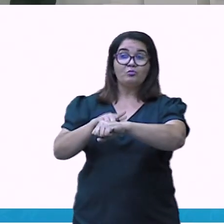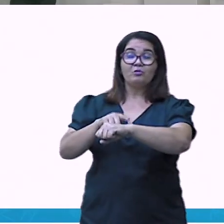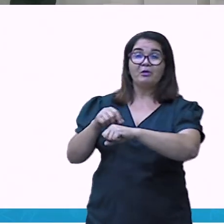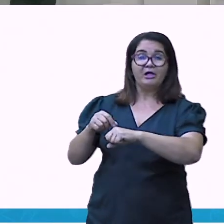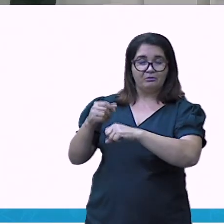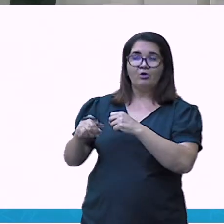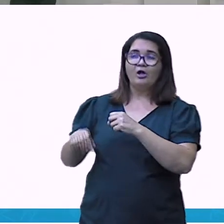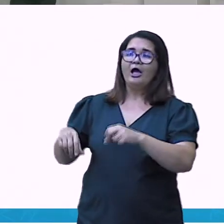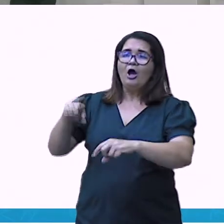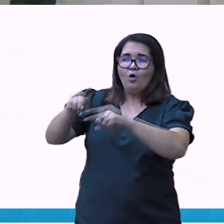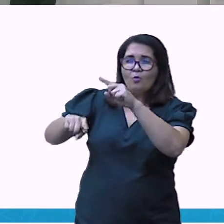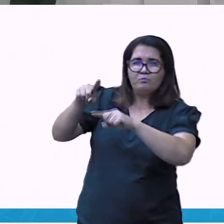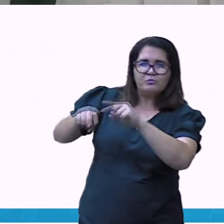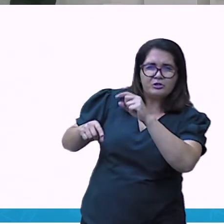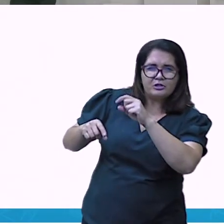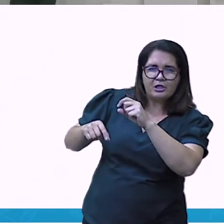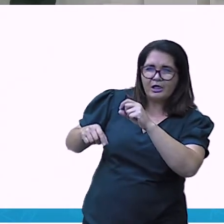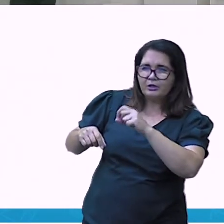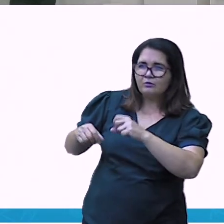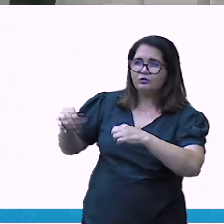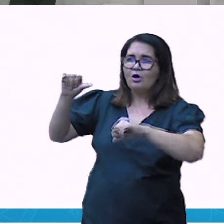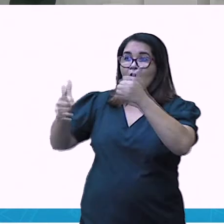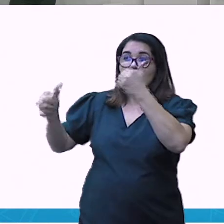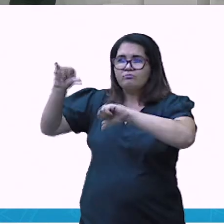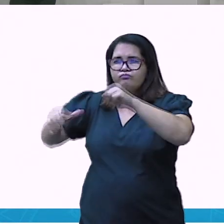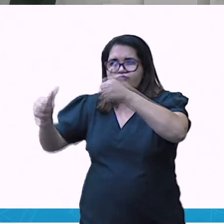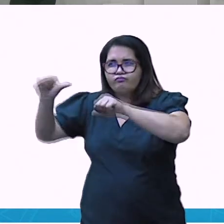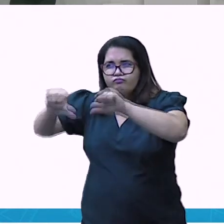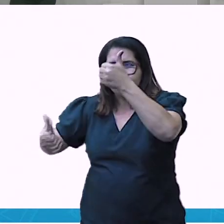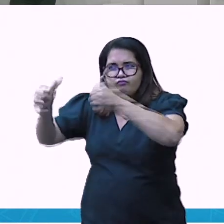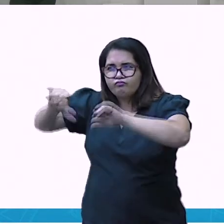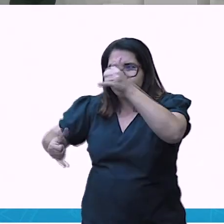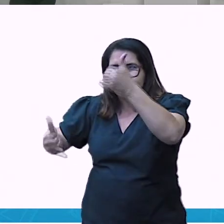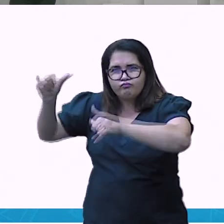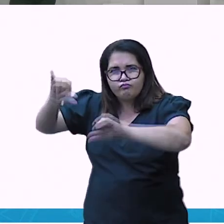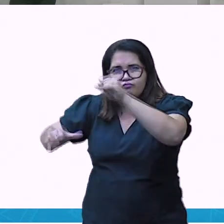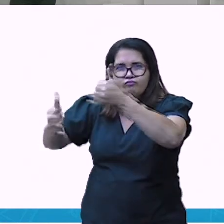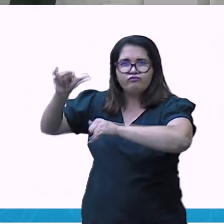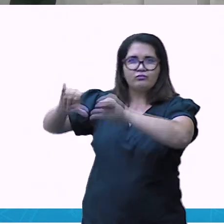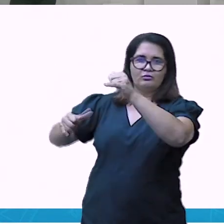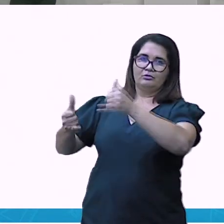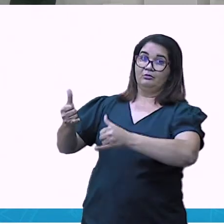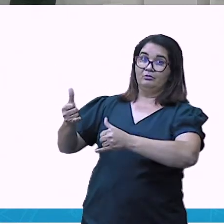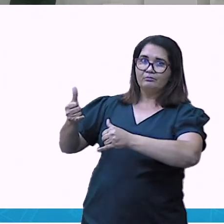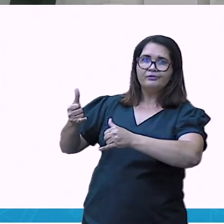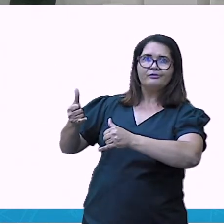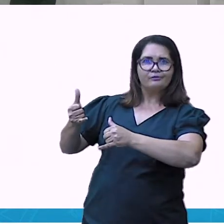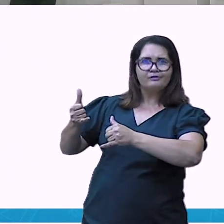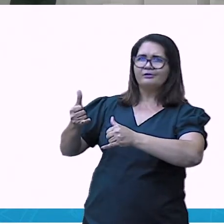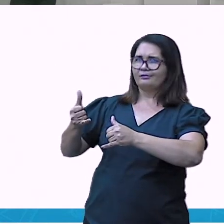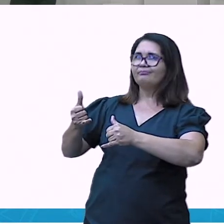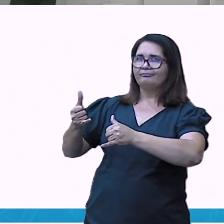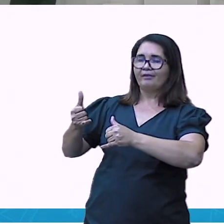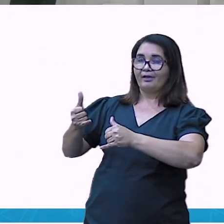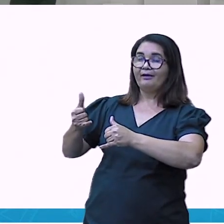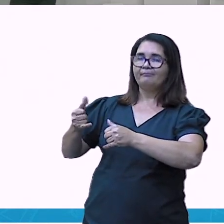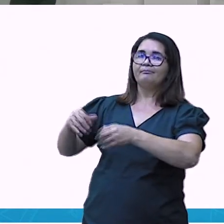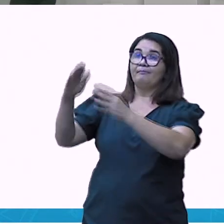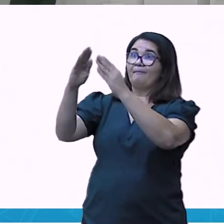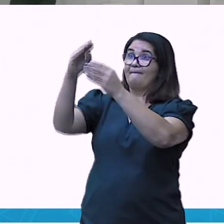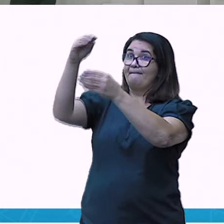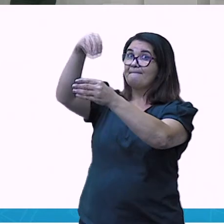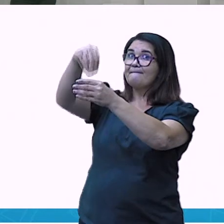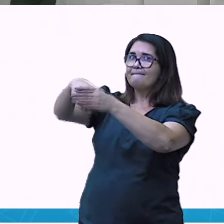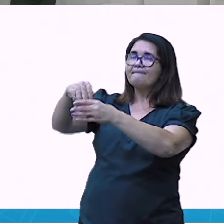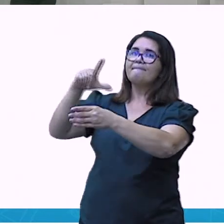químicas. Então, ao misturar produtos químicos, tá, ou aplicar esses produtos em locais fechados, ou